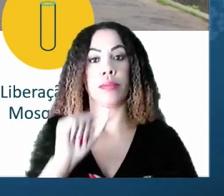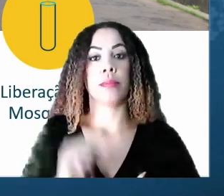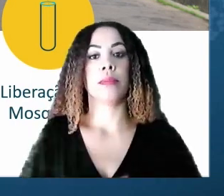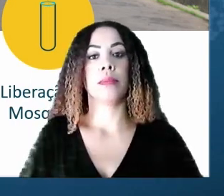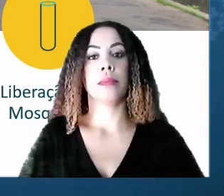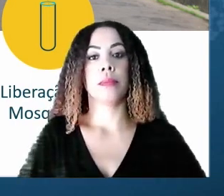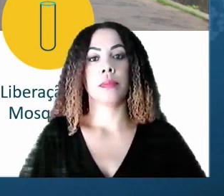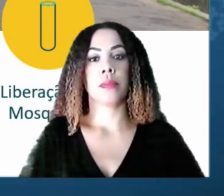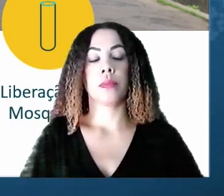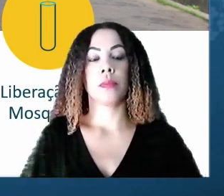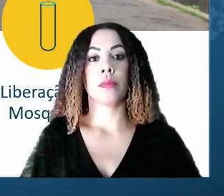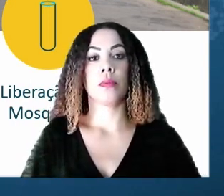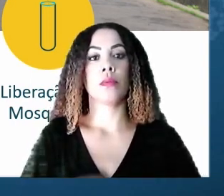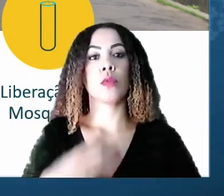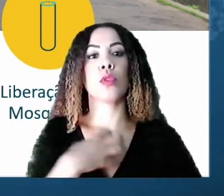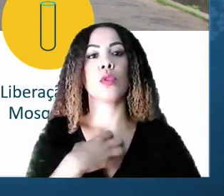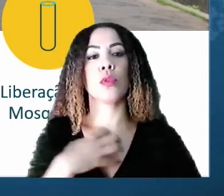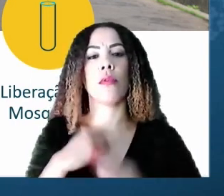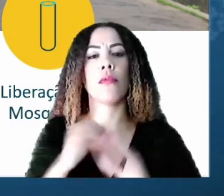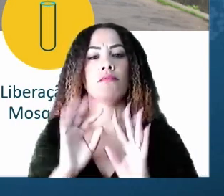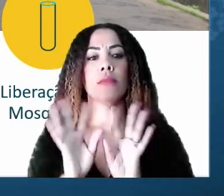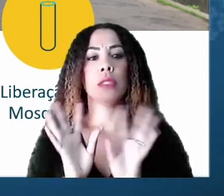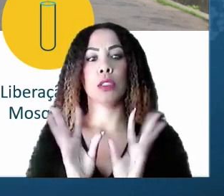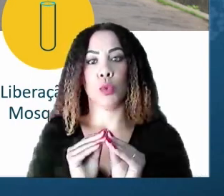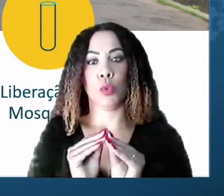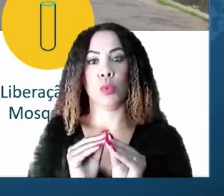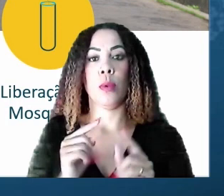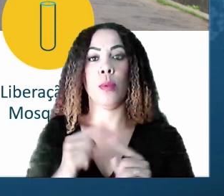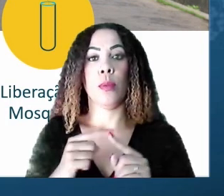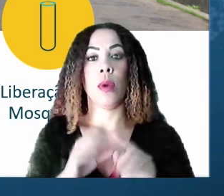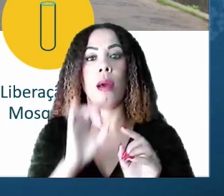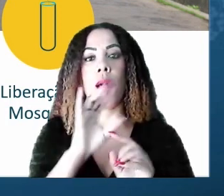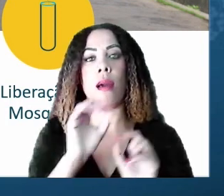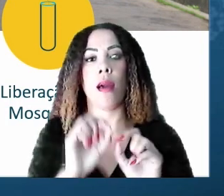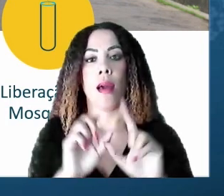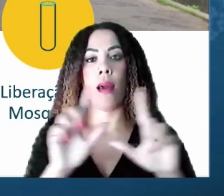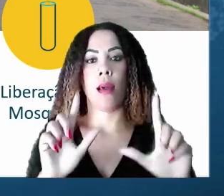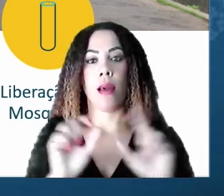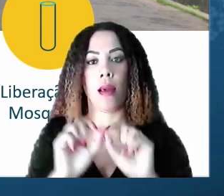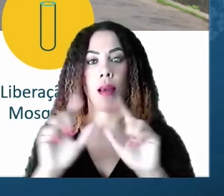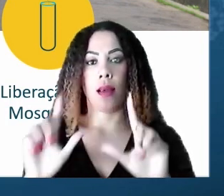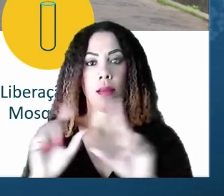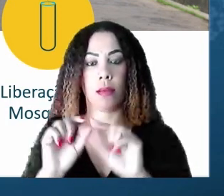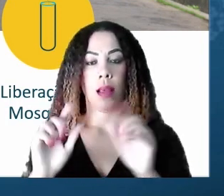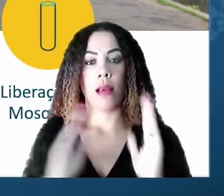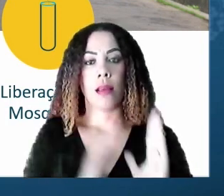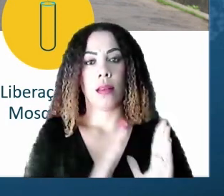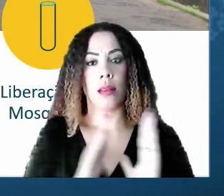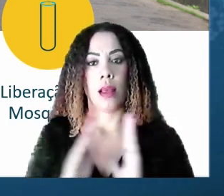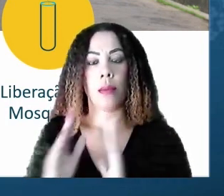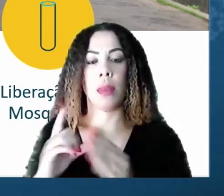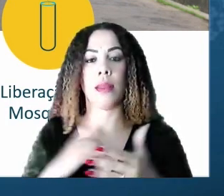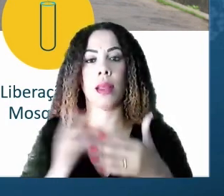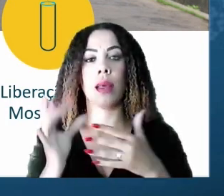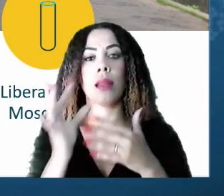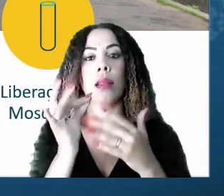De forma bem resumida, gente, porque cada aba dessa aqui, cada etapa é bem detalhada, a gente primeiro mapeia o